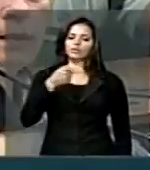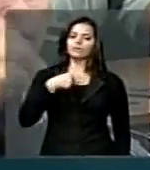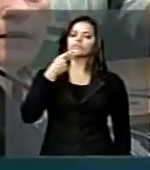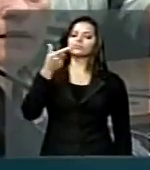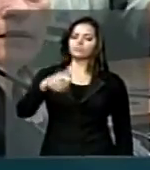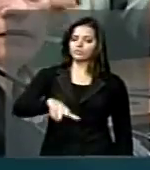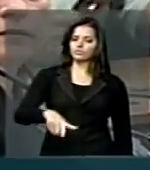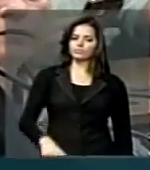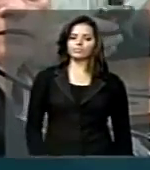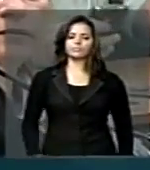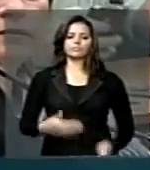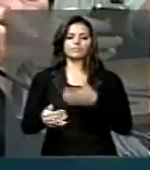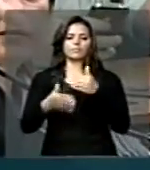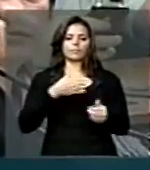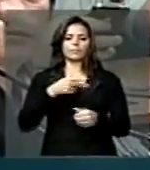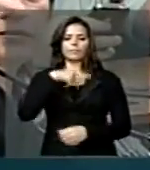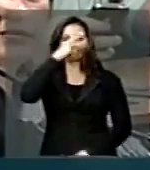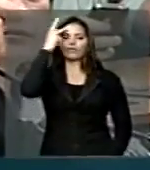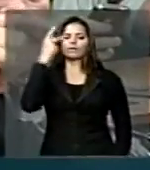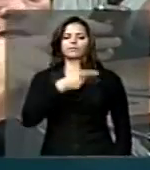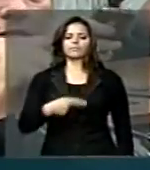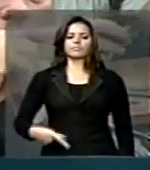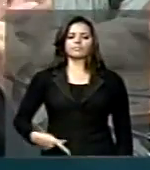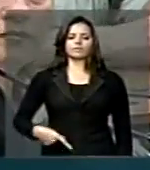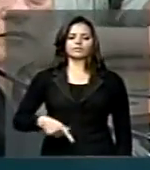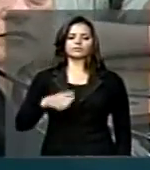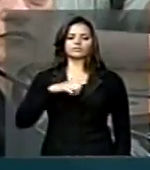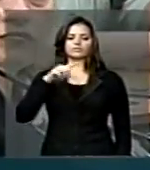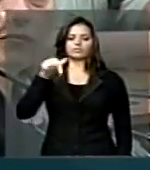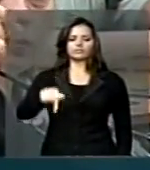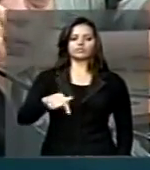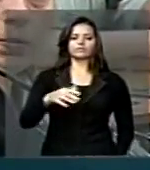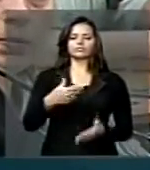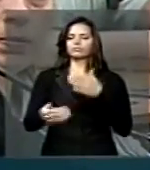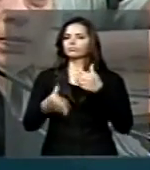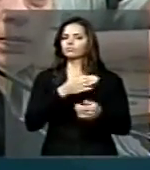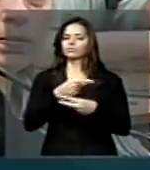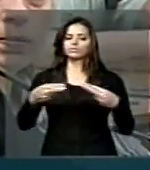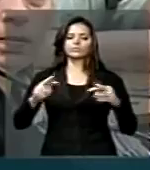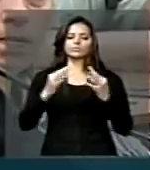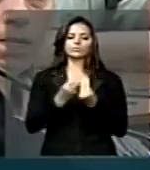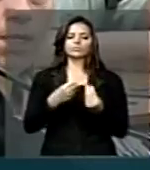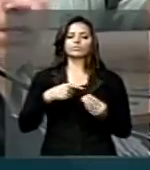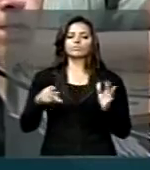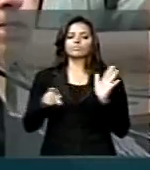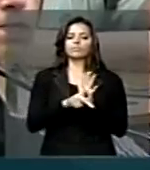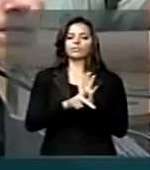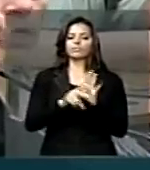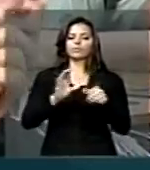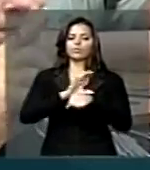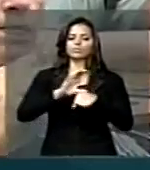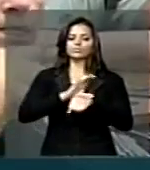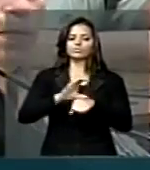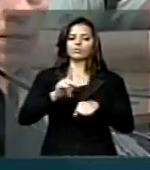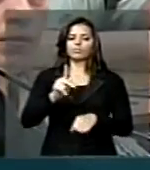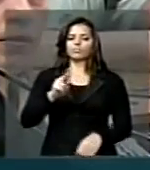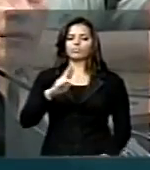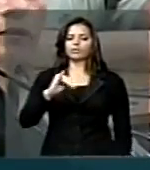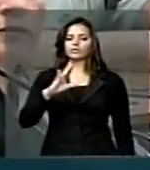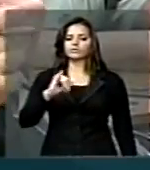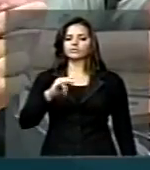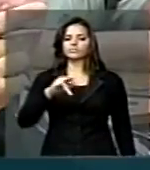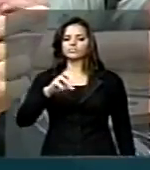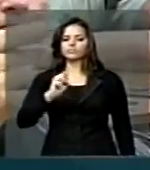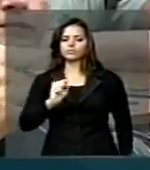repito. Qualquer pessoa que assumir a presença dessa casa, seja de um lado ou de outro, se ele ferir princípios constitucionais, se ele ferir